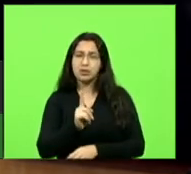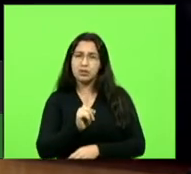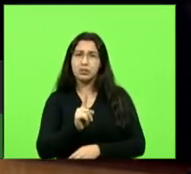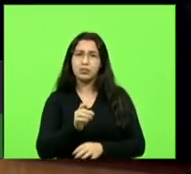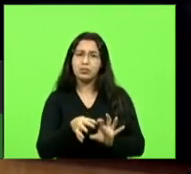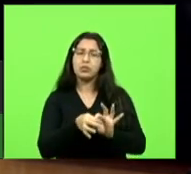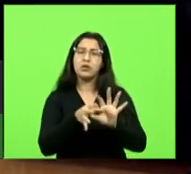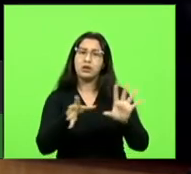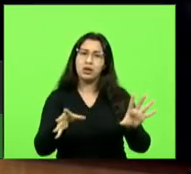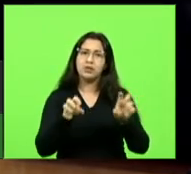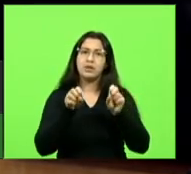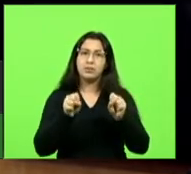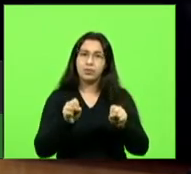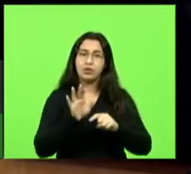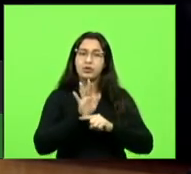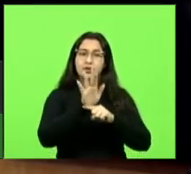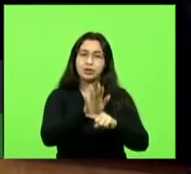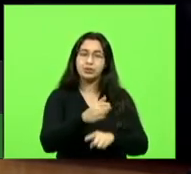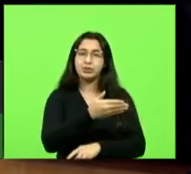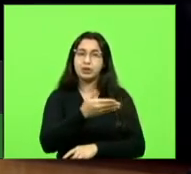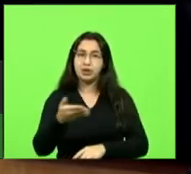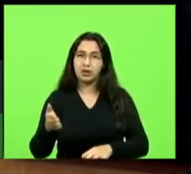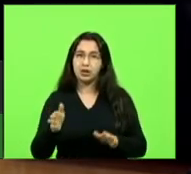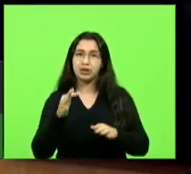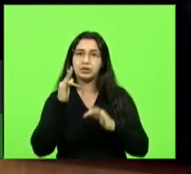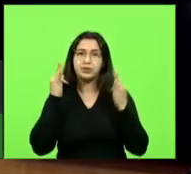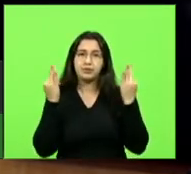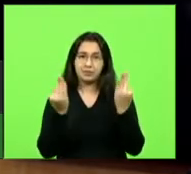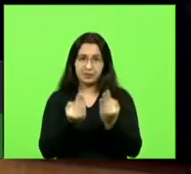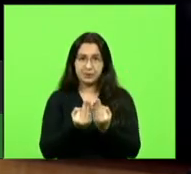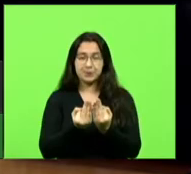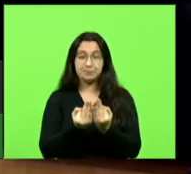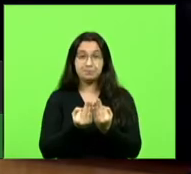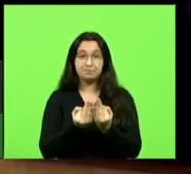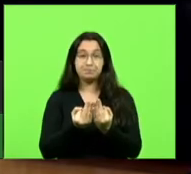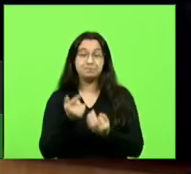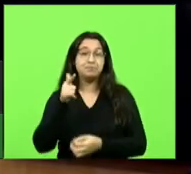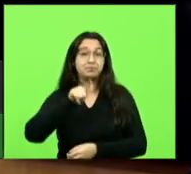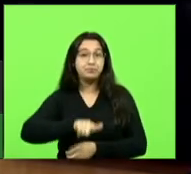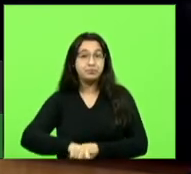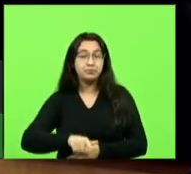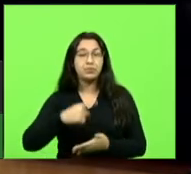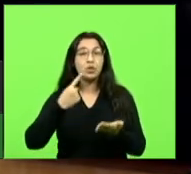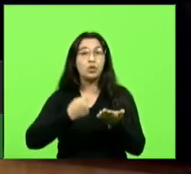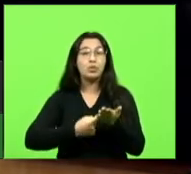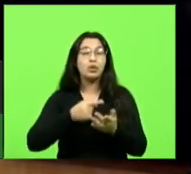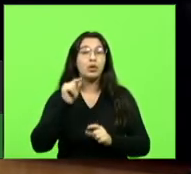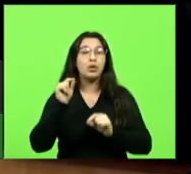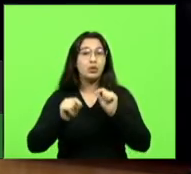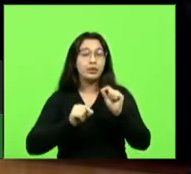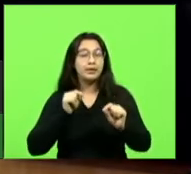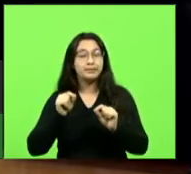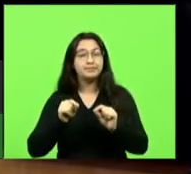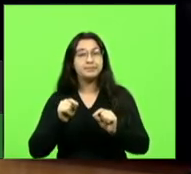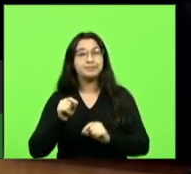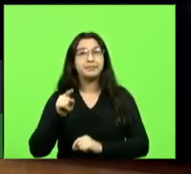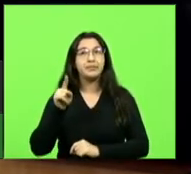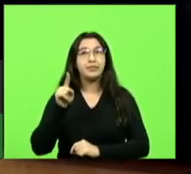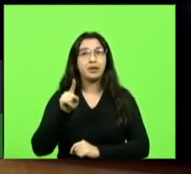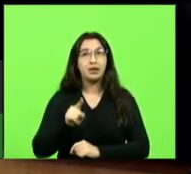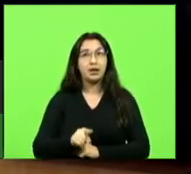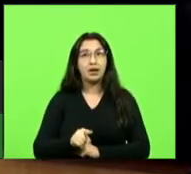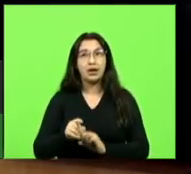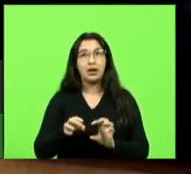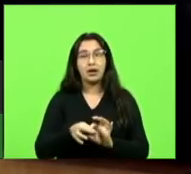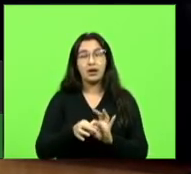que possa chegar imediatamente às famílias, mas o acordo foi de que fica